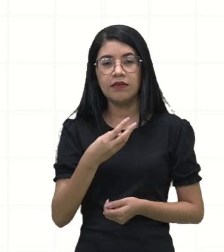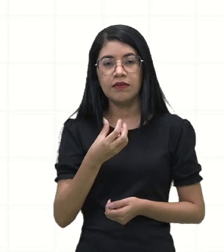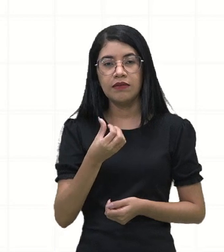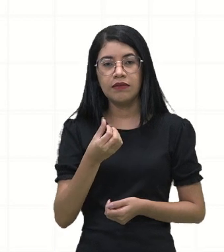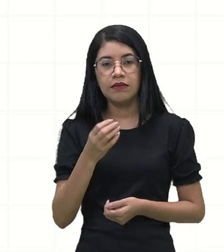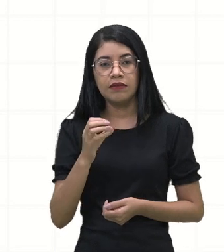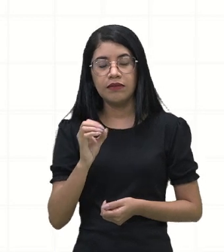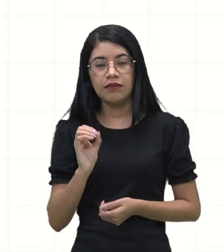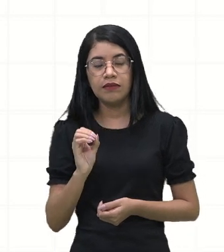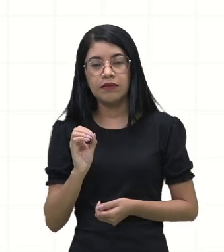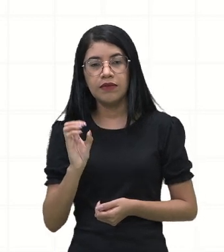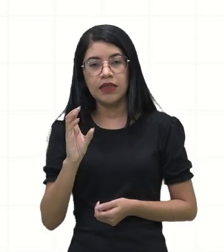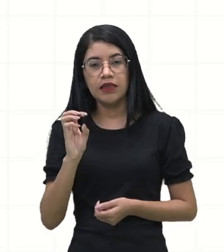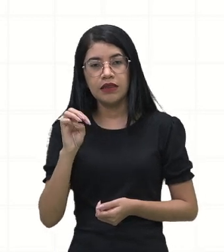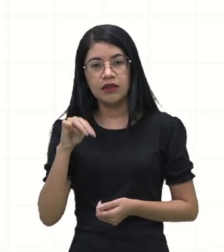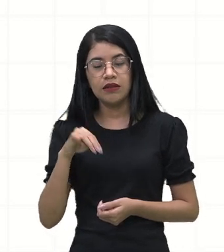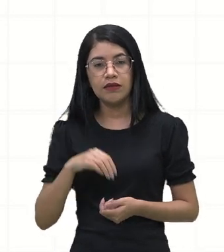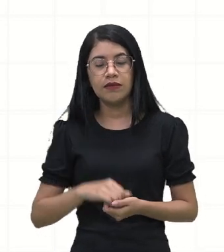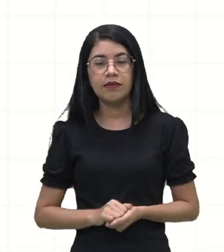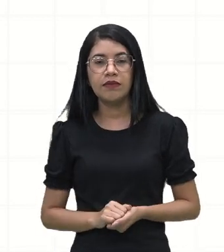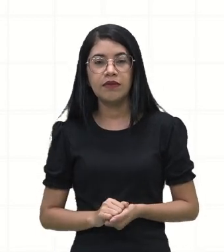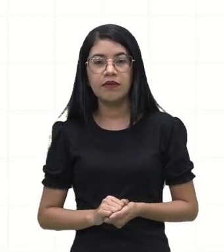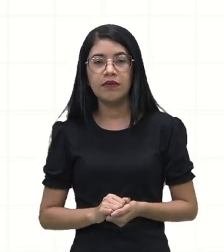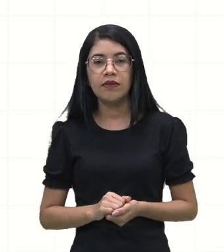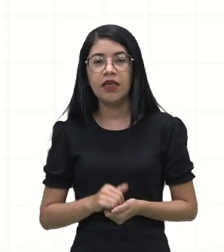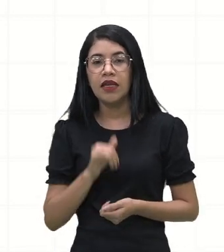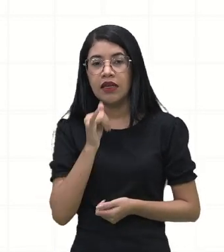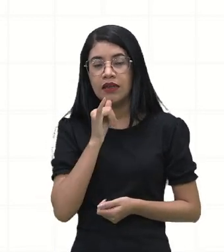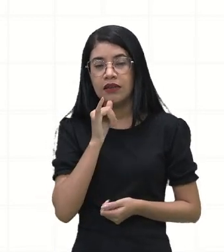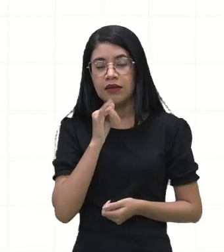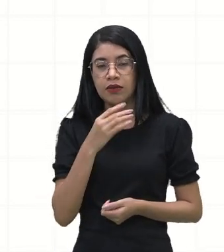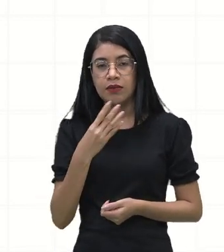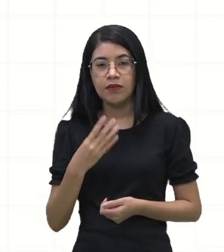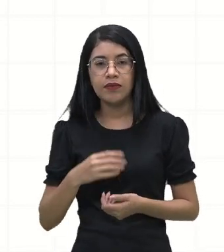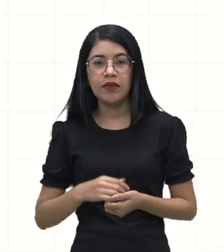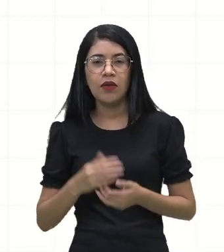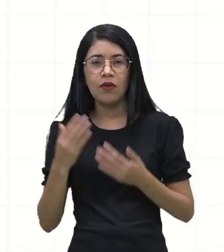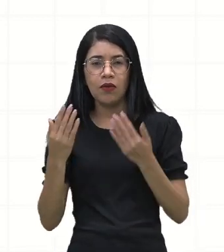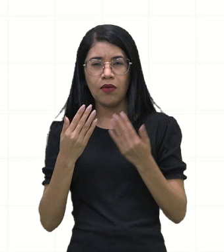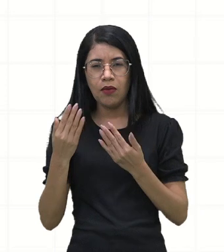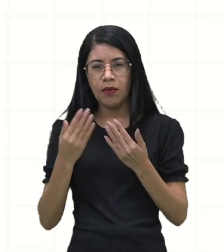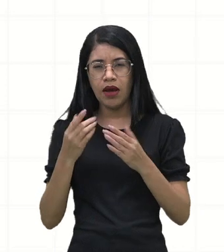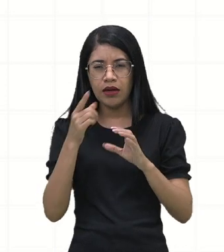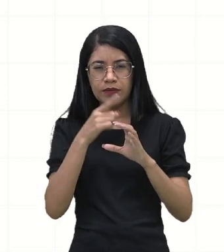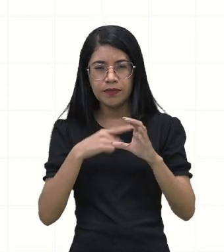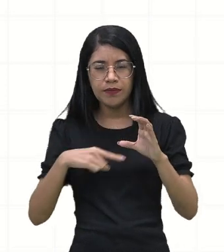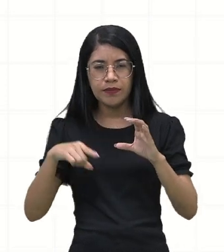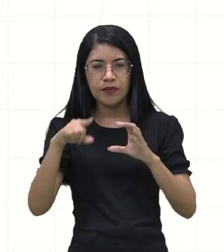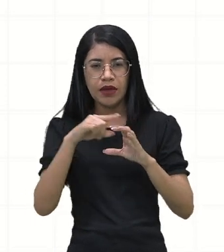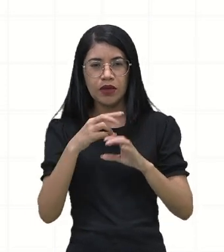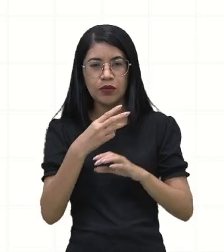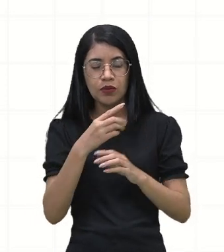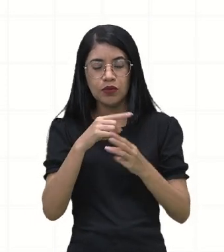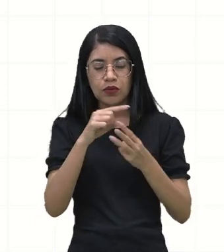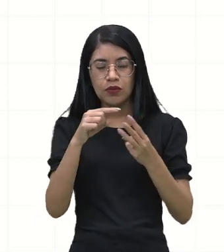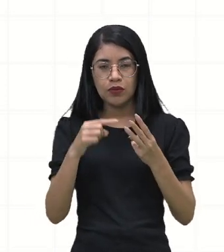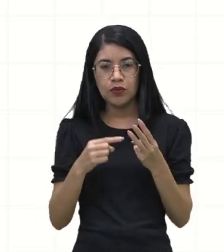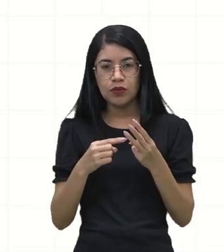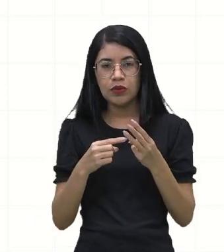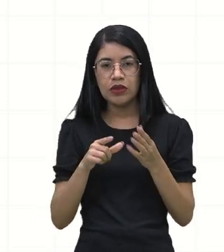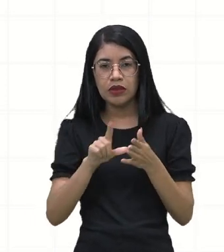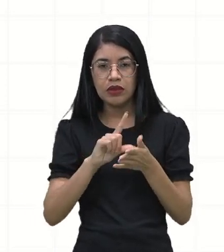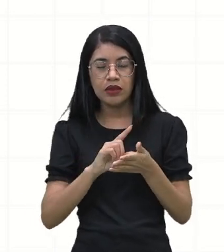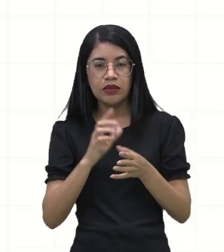E aí diz o seguinte, ó, compare os comprimentos da circunferência dos três pneus, carro de passeio, SUV e veículo